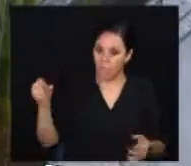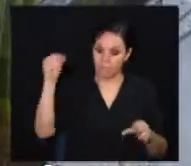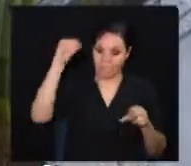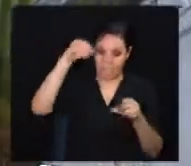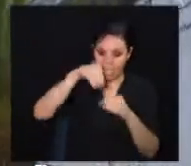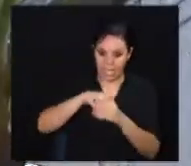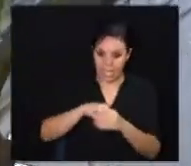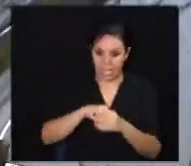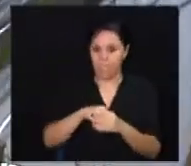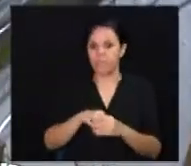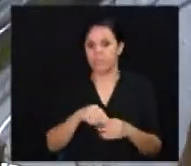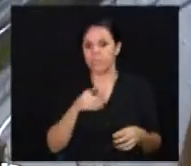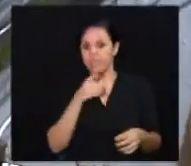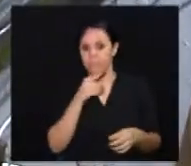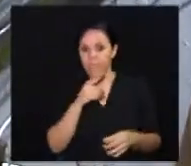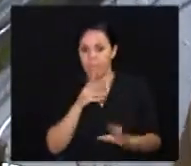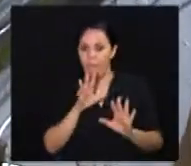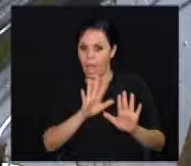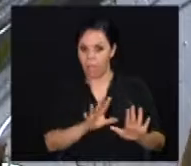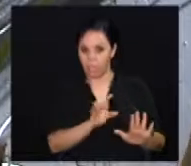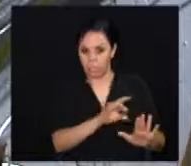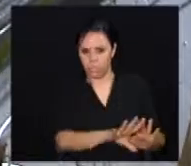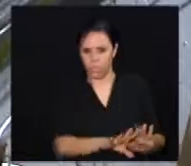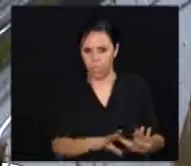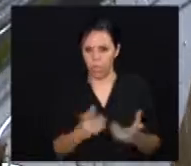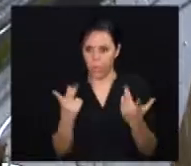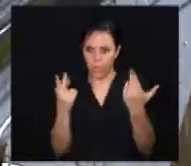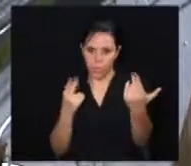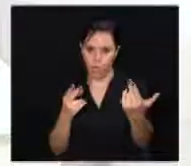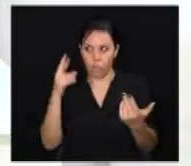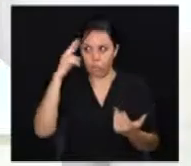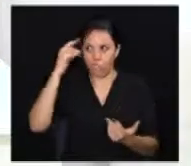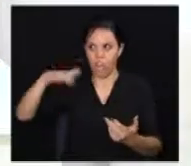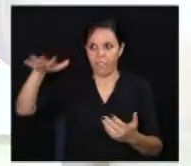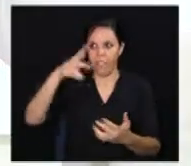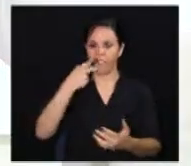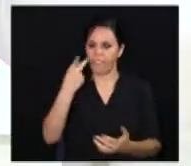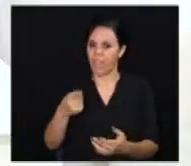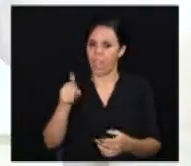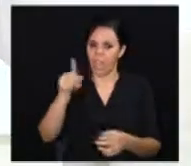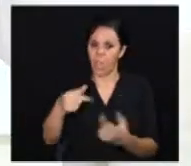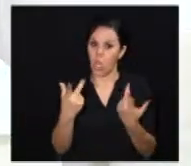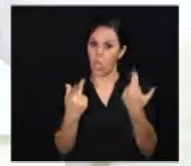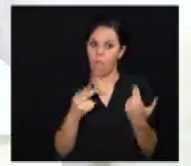tiver salgada igual a água do mar, é uma água boa para você cozinhar a massa. Porque o sal tem